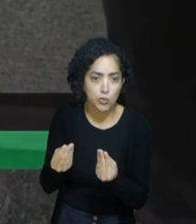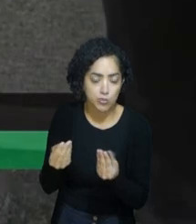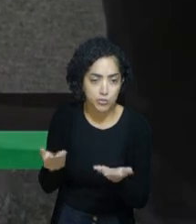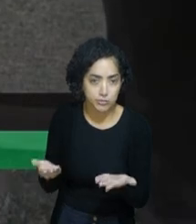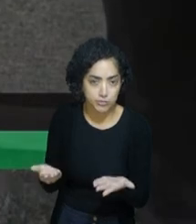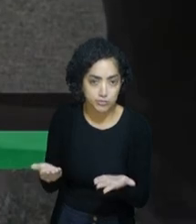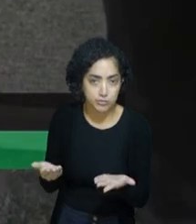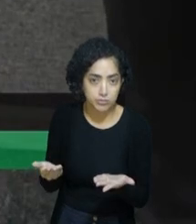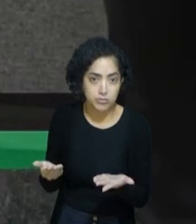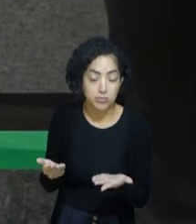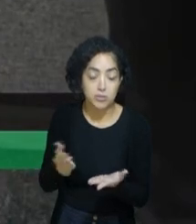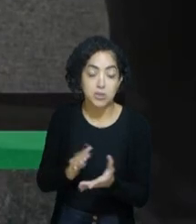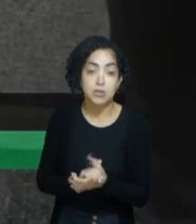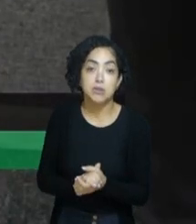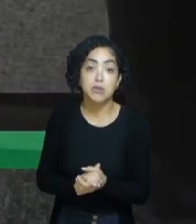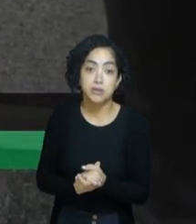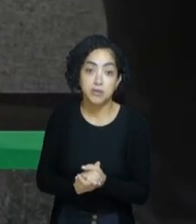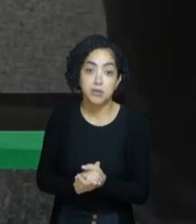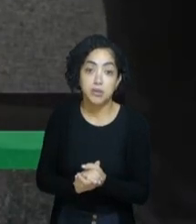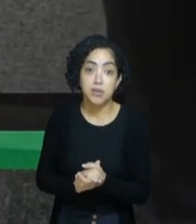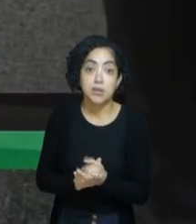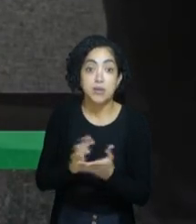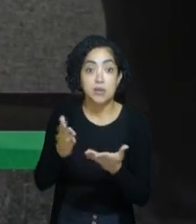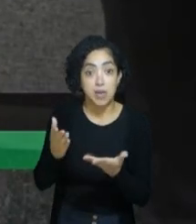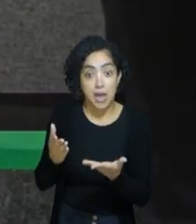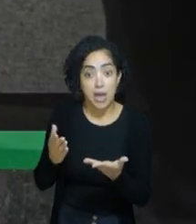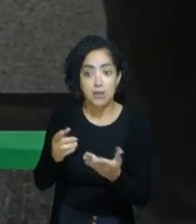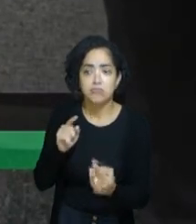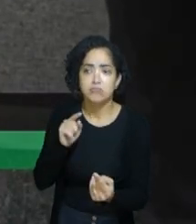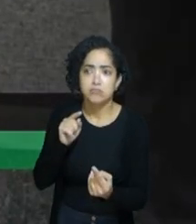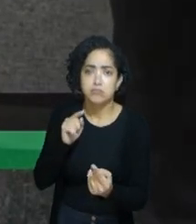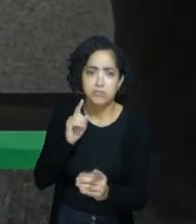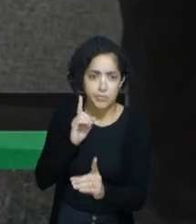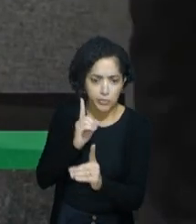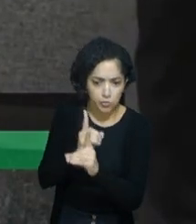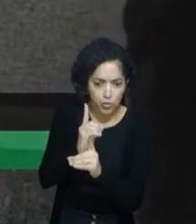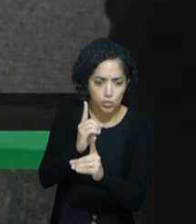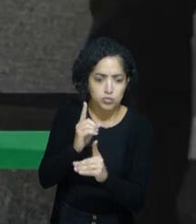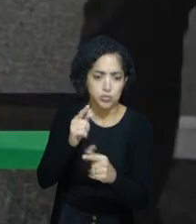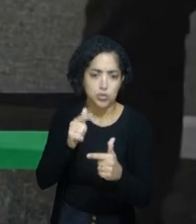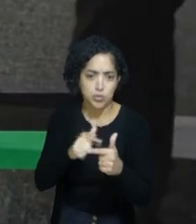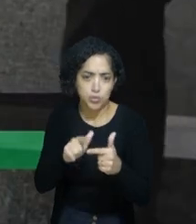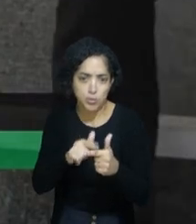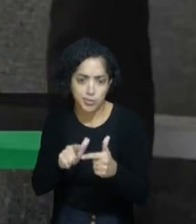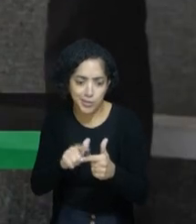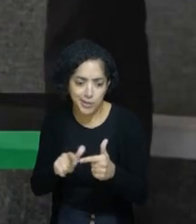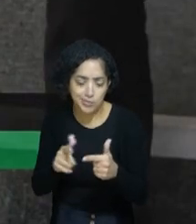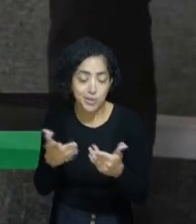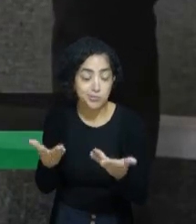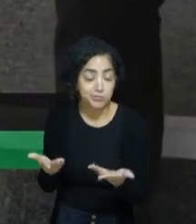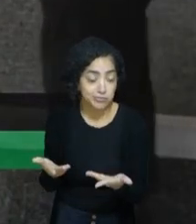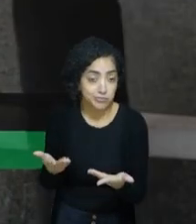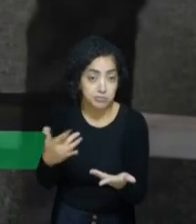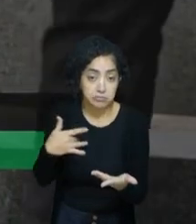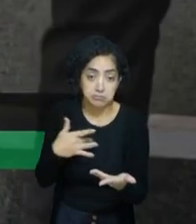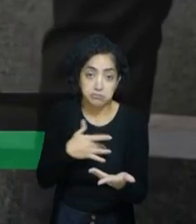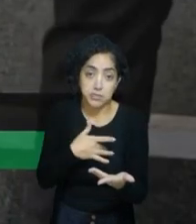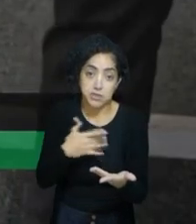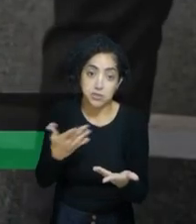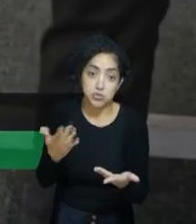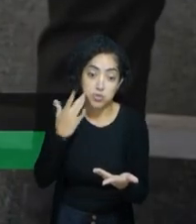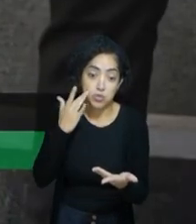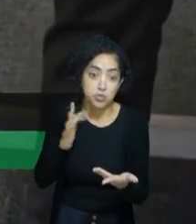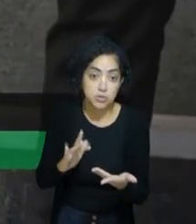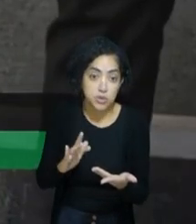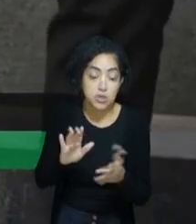concedido E aí entre aspas diagnosticado o problema se há que que isso tem algum fundamento da saúde que eu desconheço mas